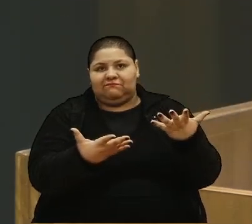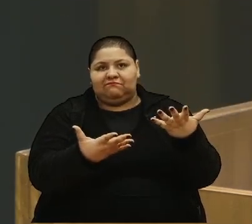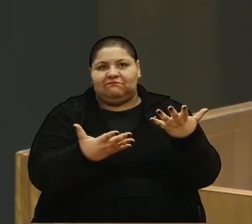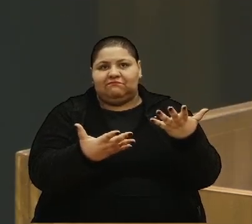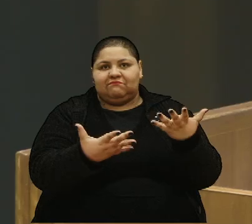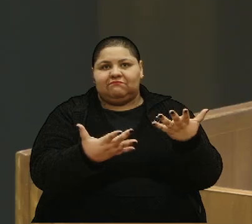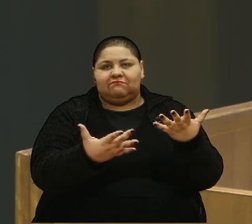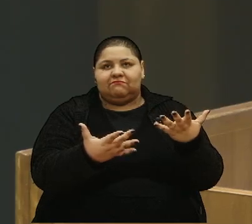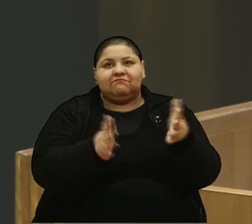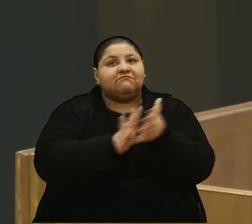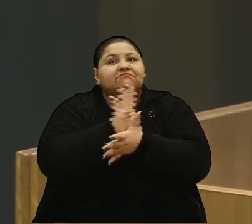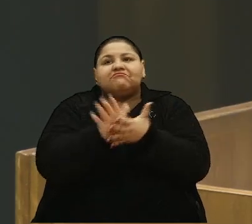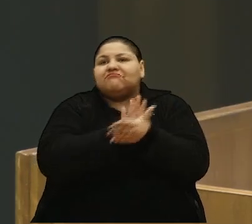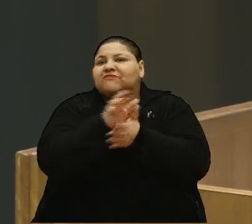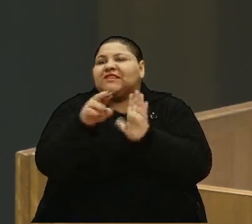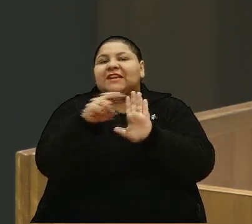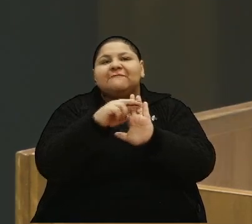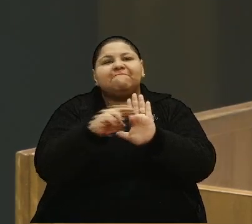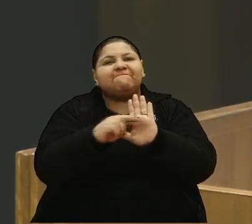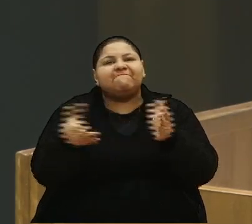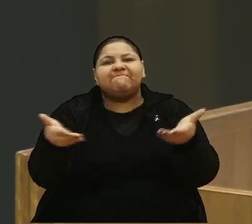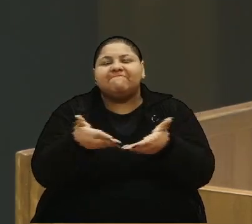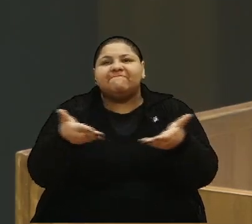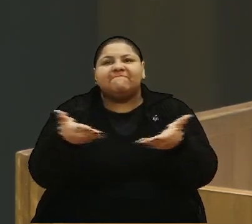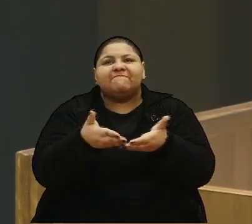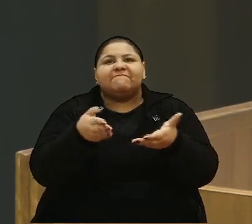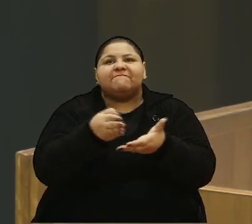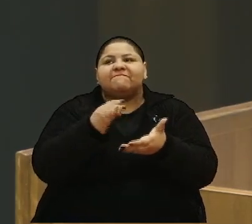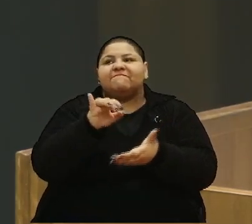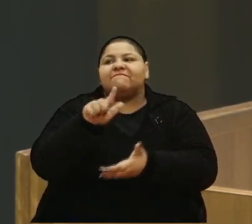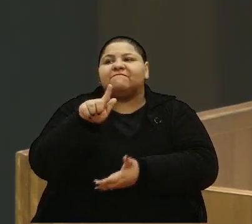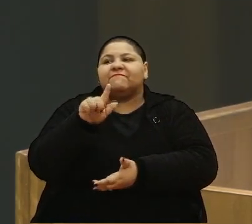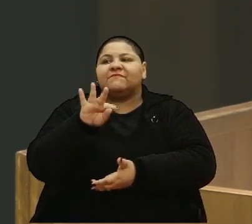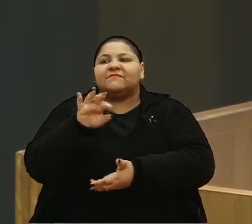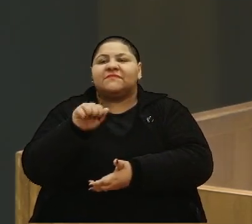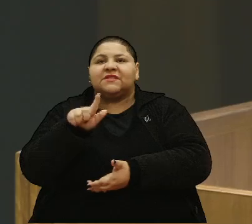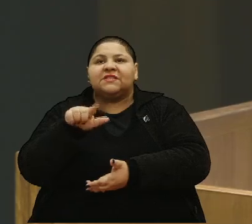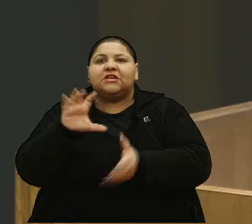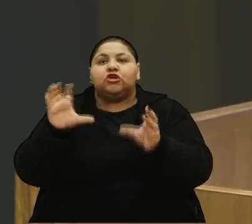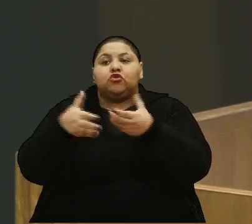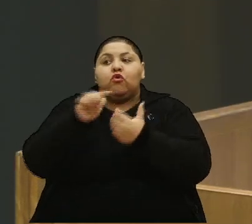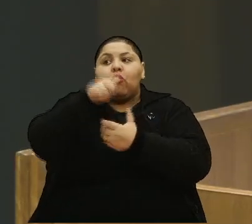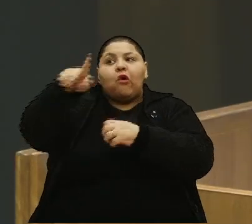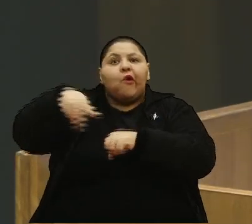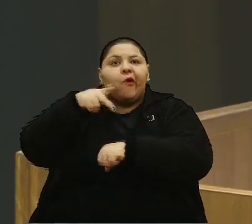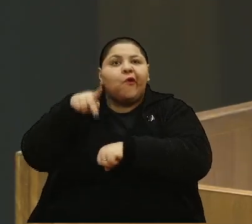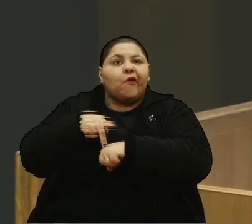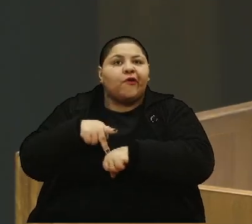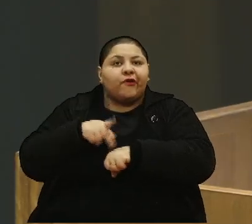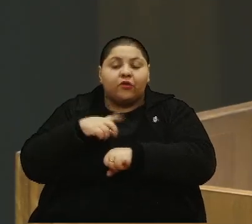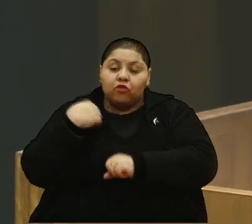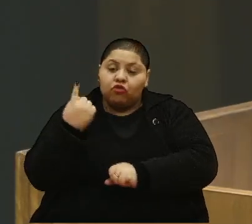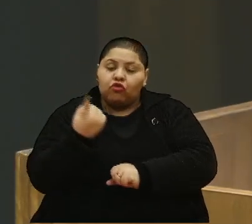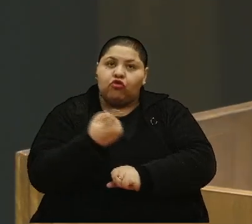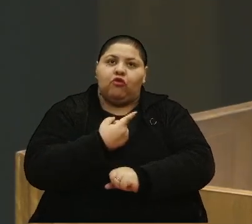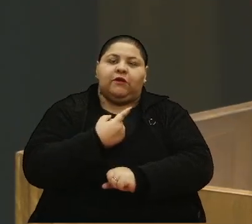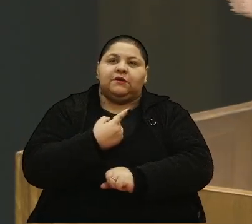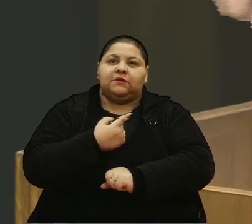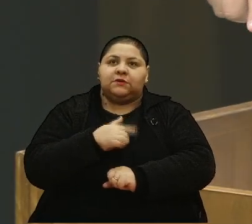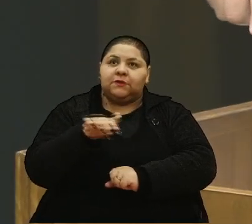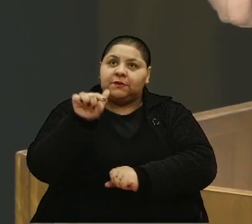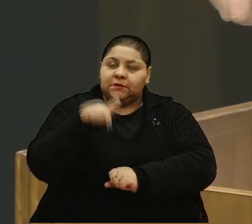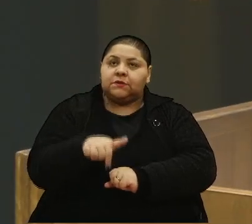há nenhuma regulamentação hoje de uma big tech, de um grupo que está em outro país. E quando nós